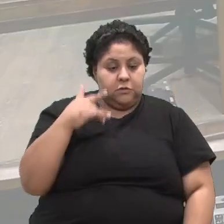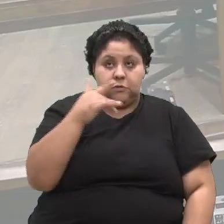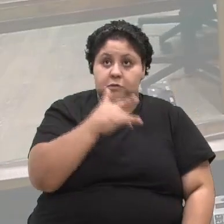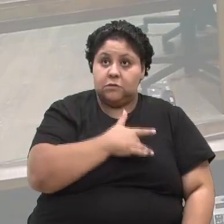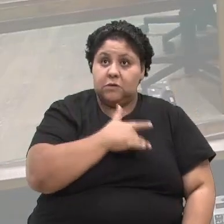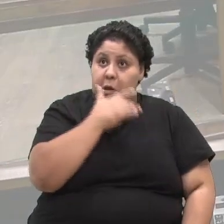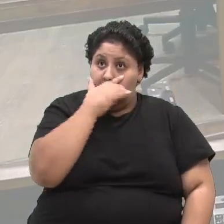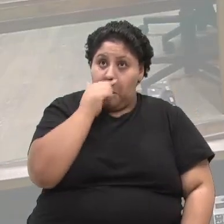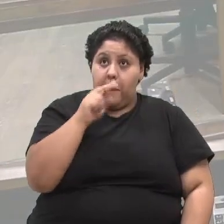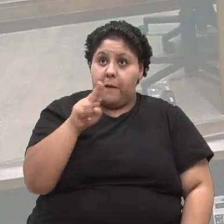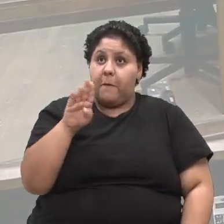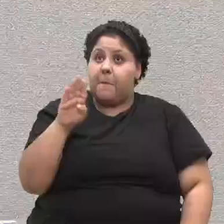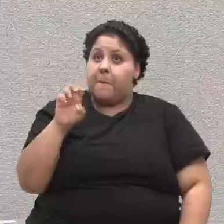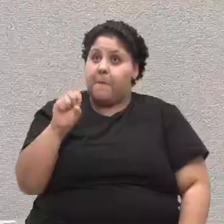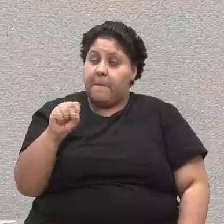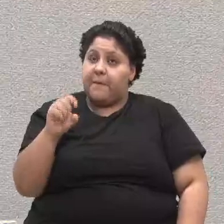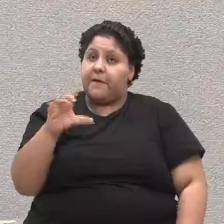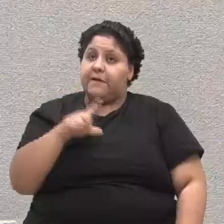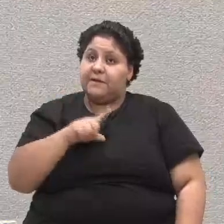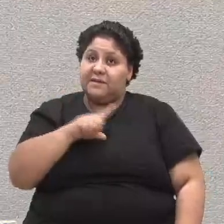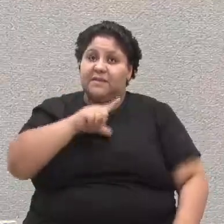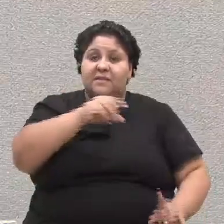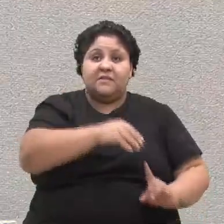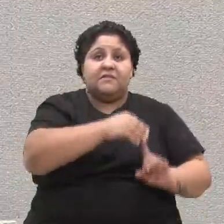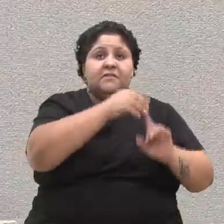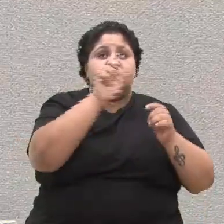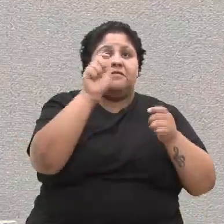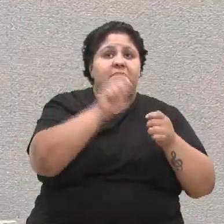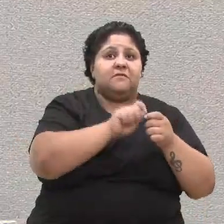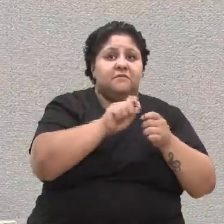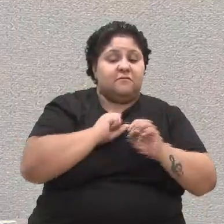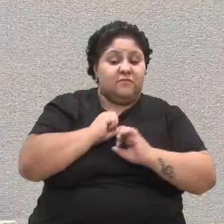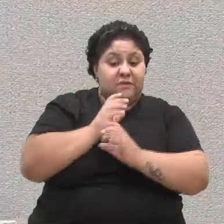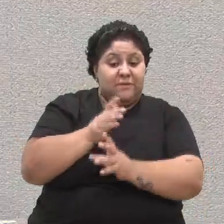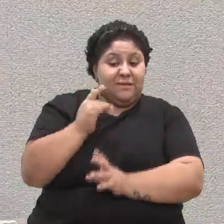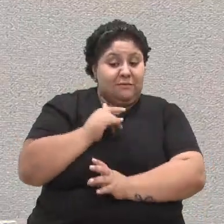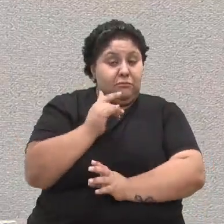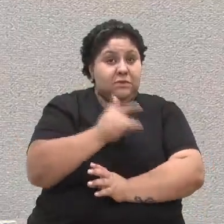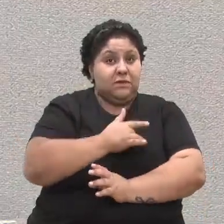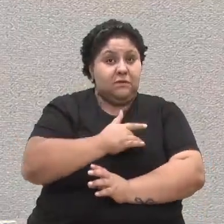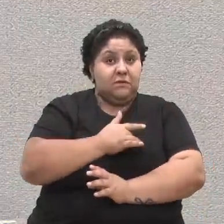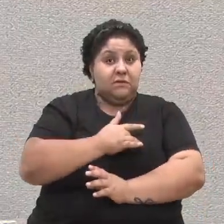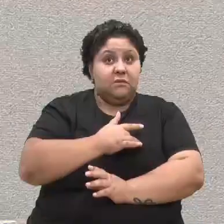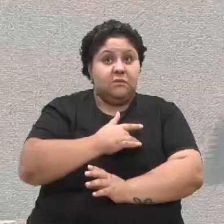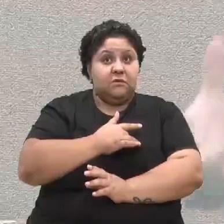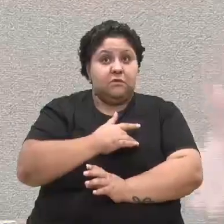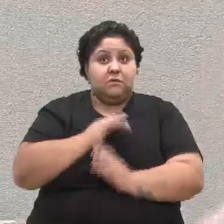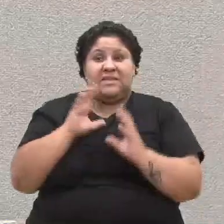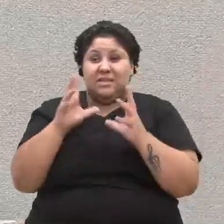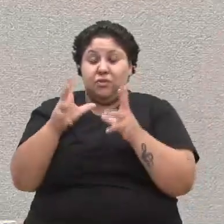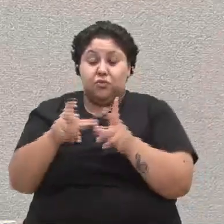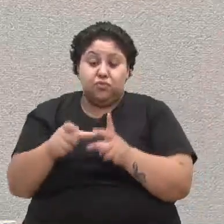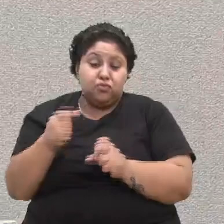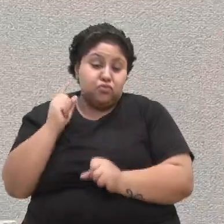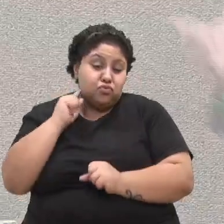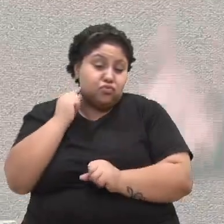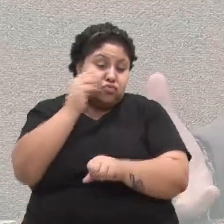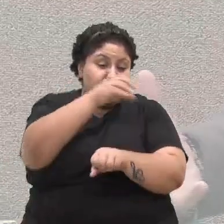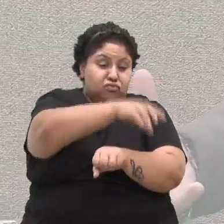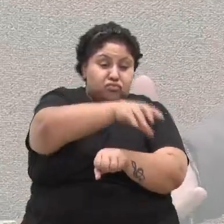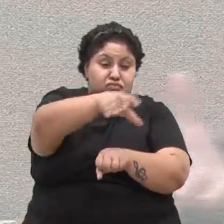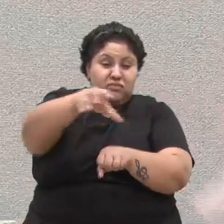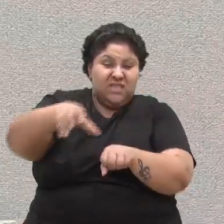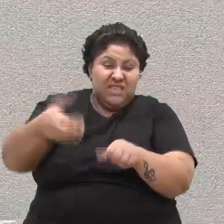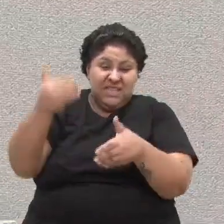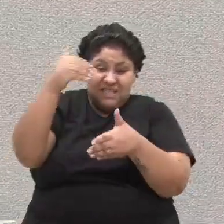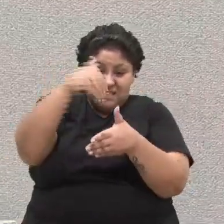a UBS também tem essa prioridade, porque se ela vai fazer uma ação de saúde e está tudo sujo ao redor, e dentro,